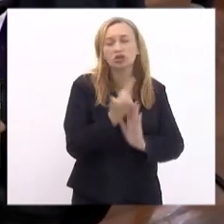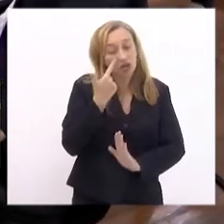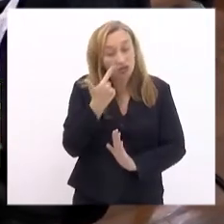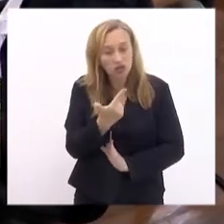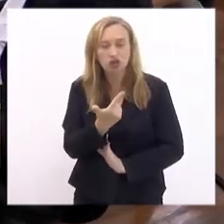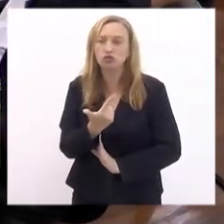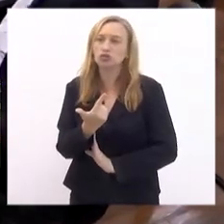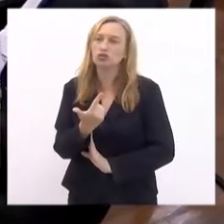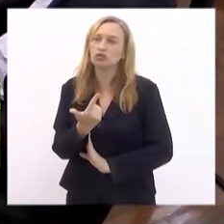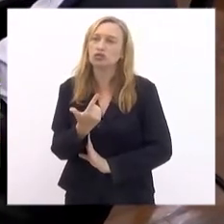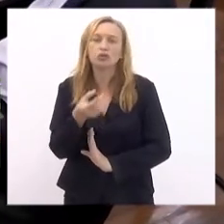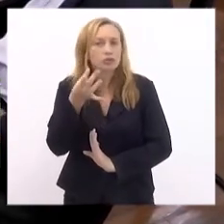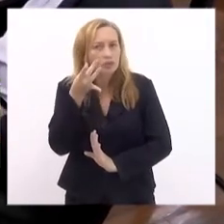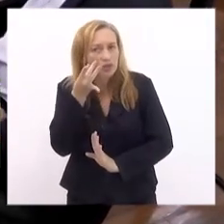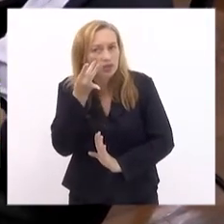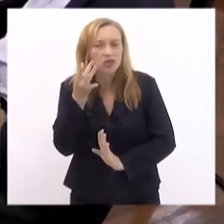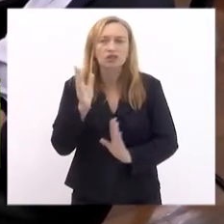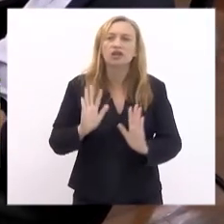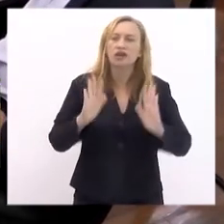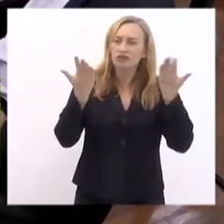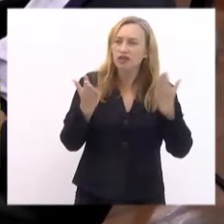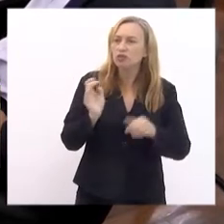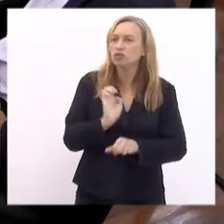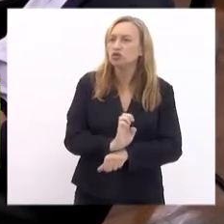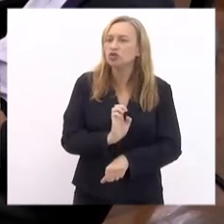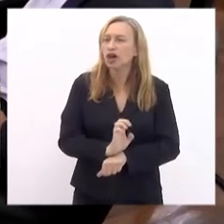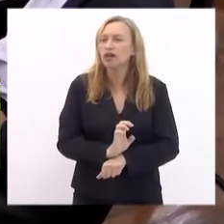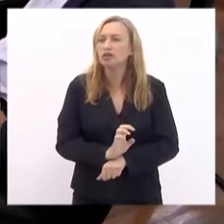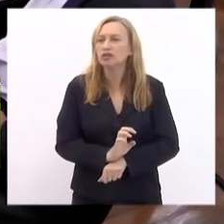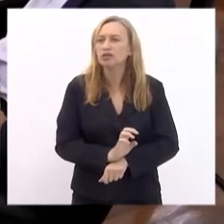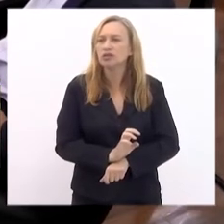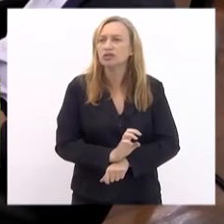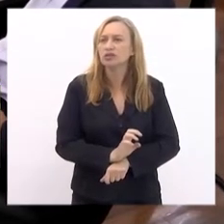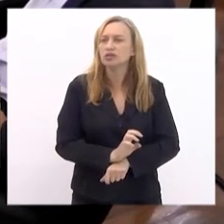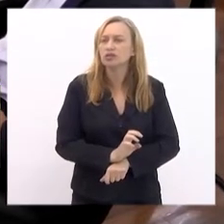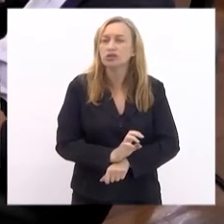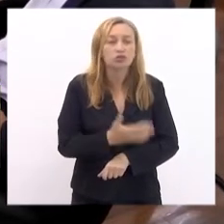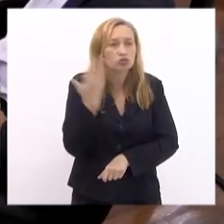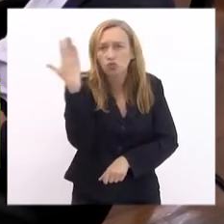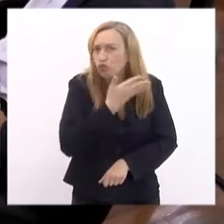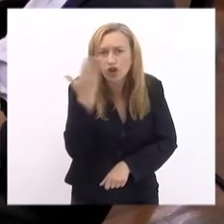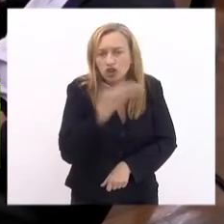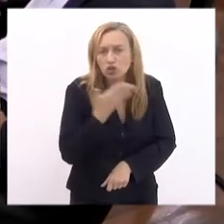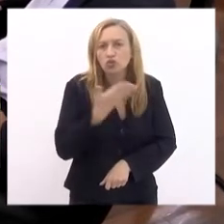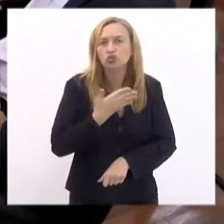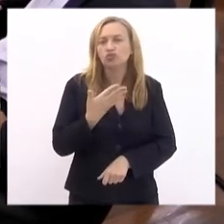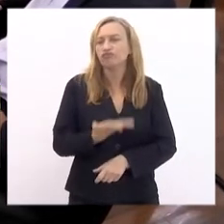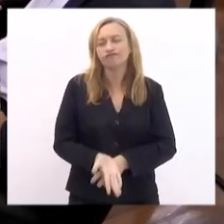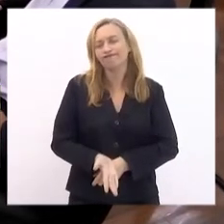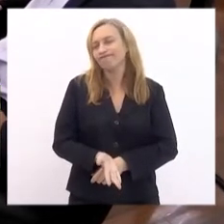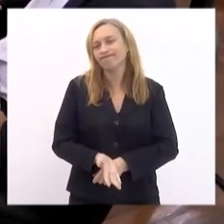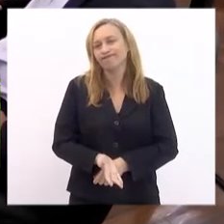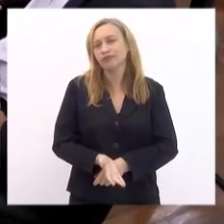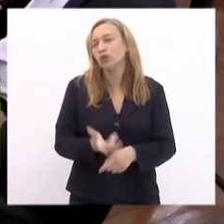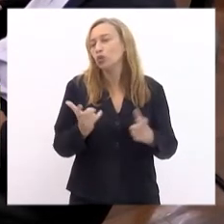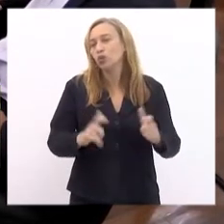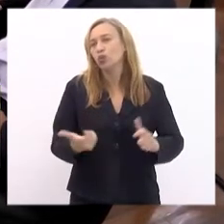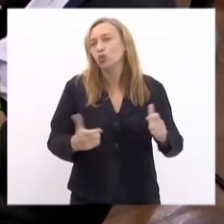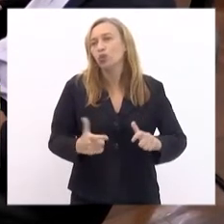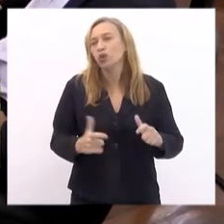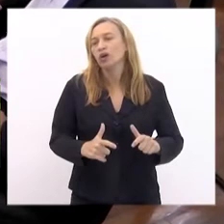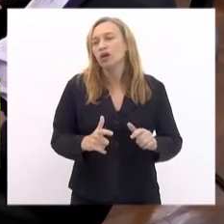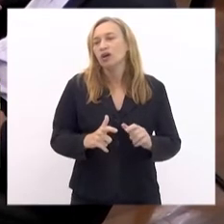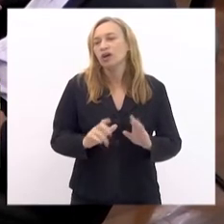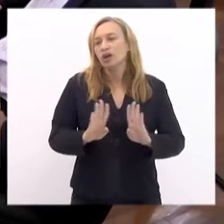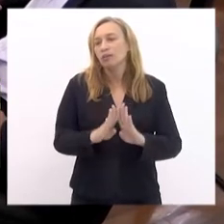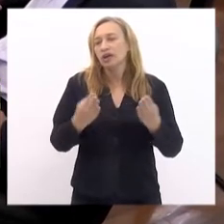visto presencialmente eventos do Estado em que e não vejo ali nenhum espaço